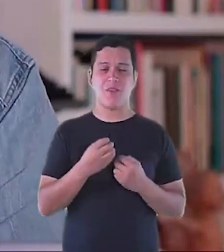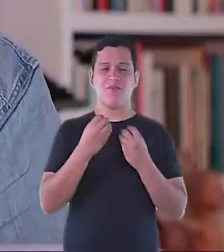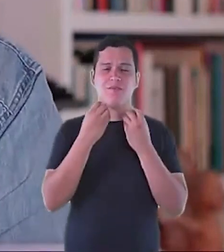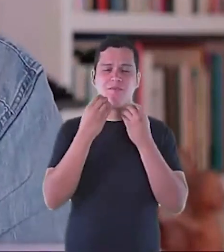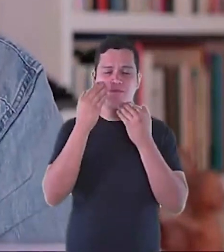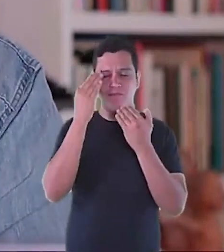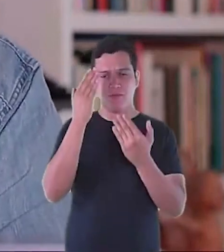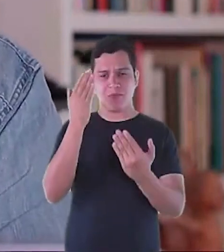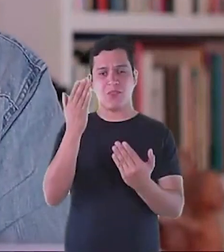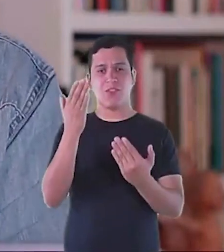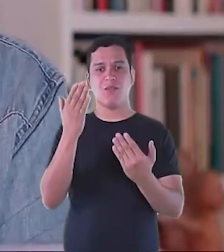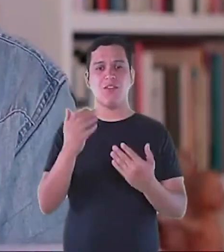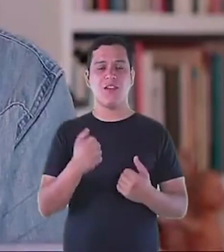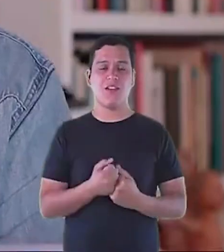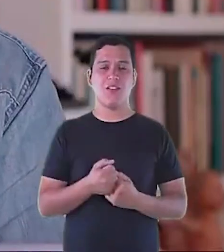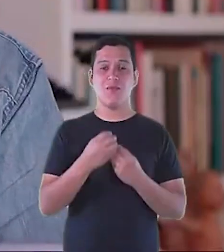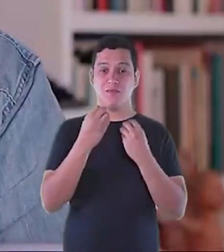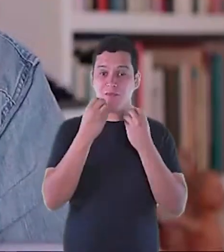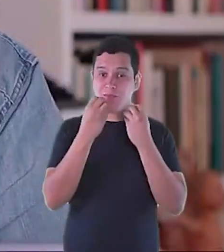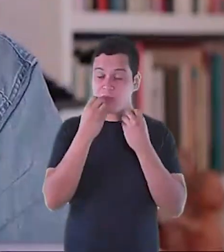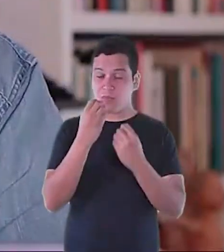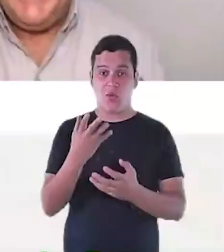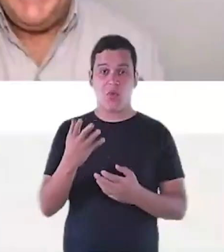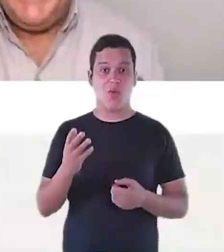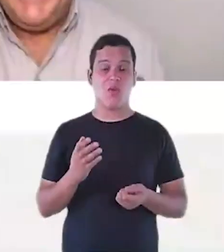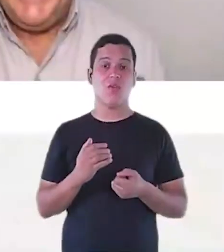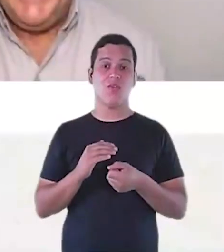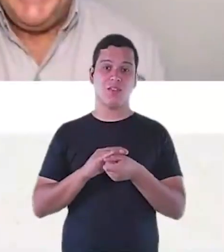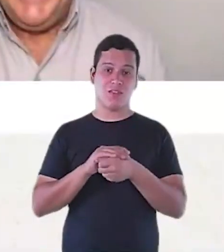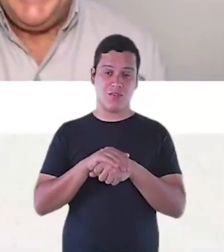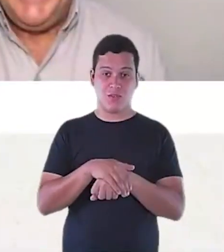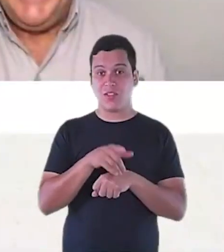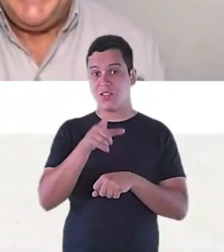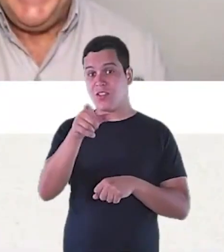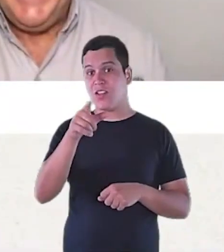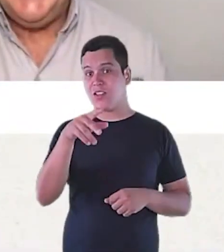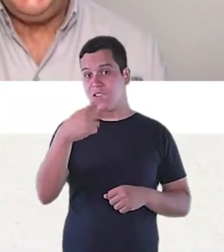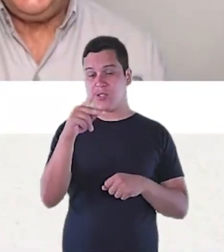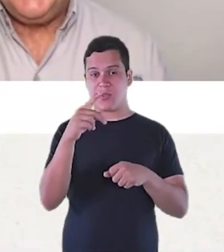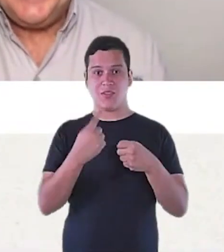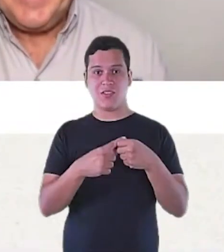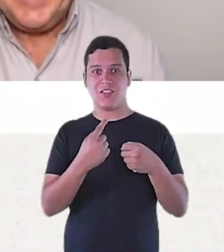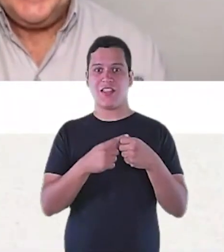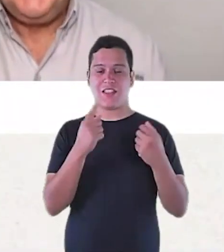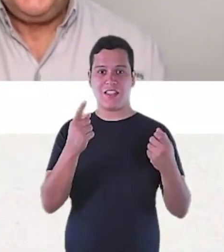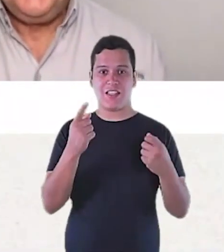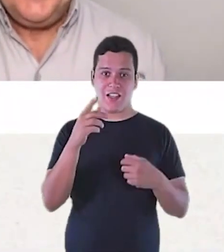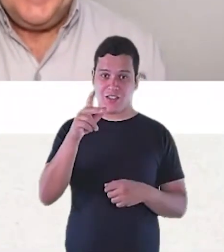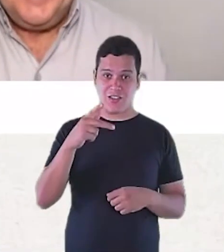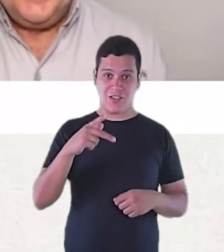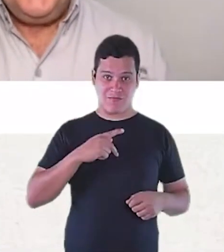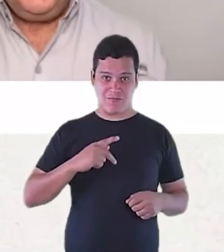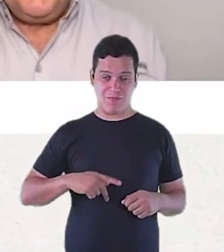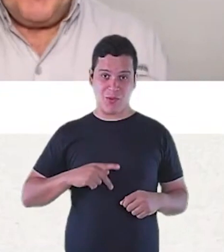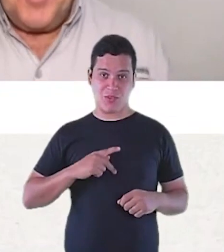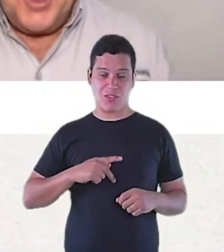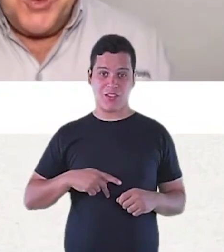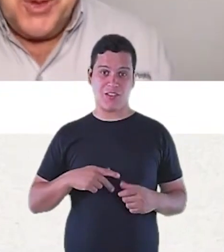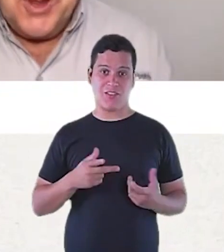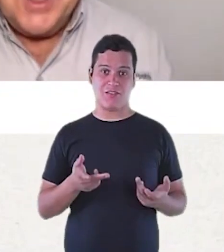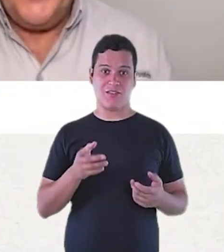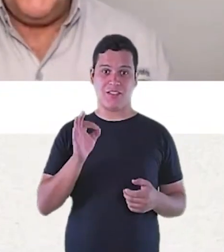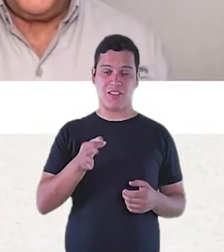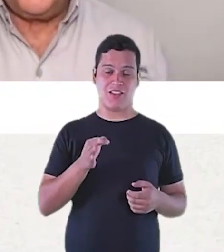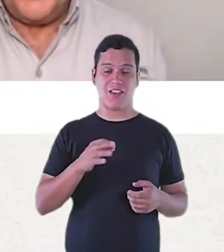Muitíssimo boa noite aí em Braga, que já são 11 horas da noite, meu querido amigo Laurentino Gomes.